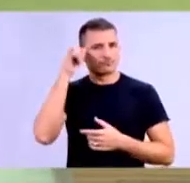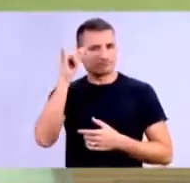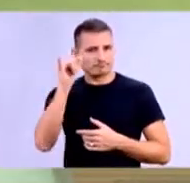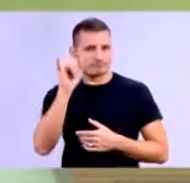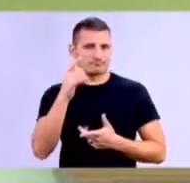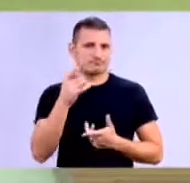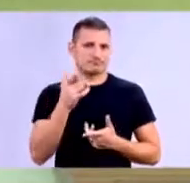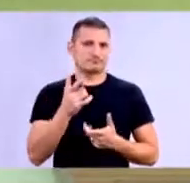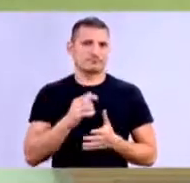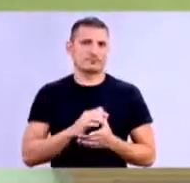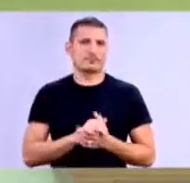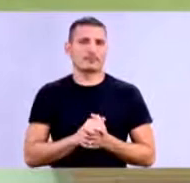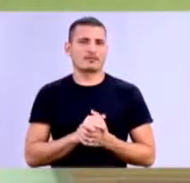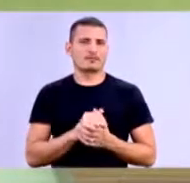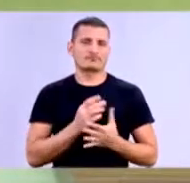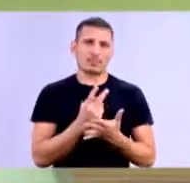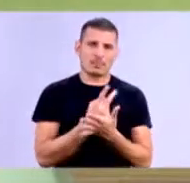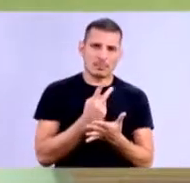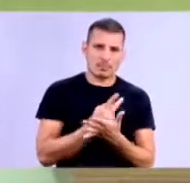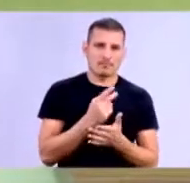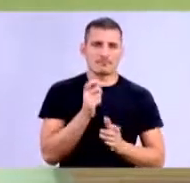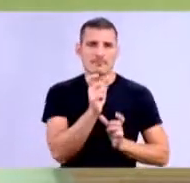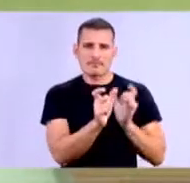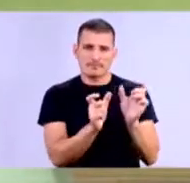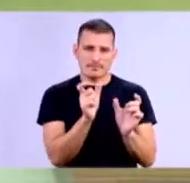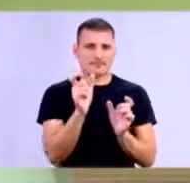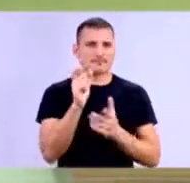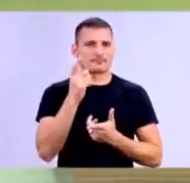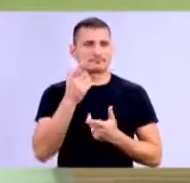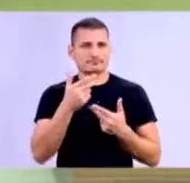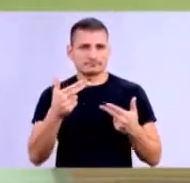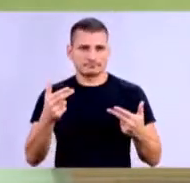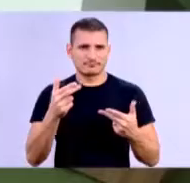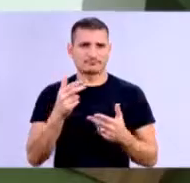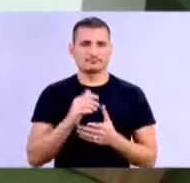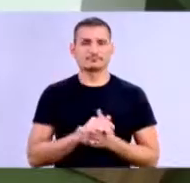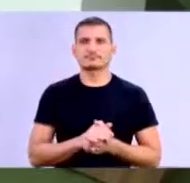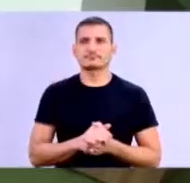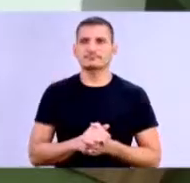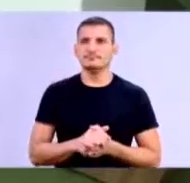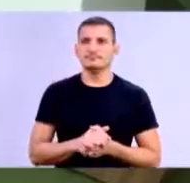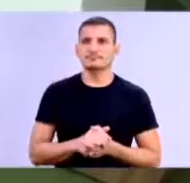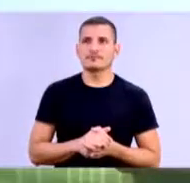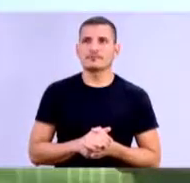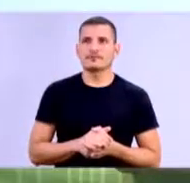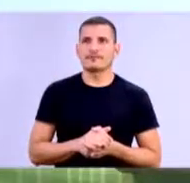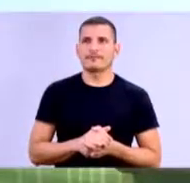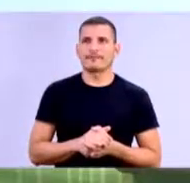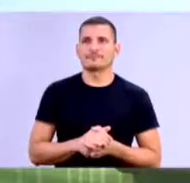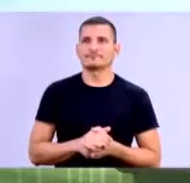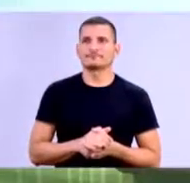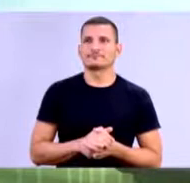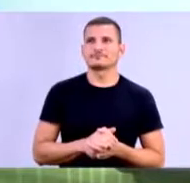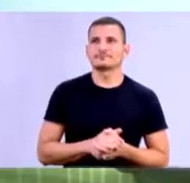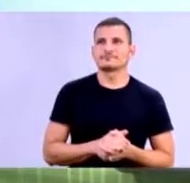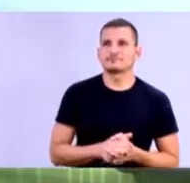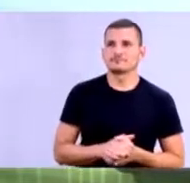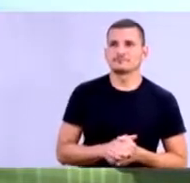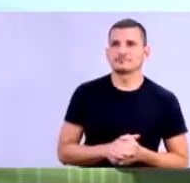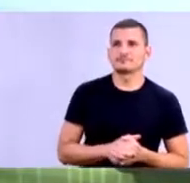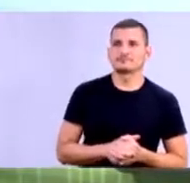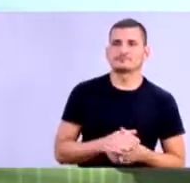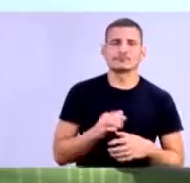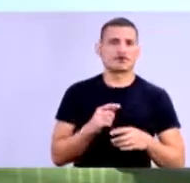esses tipos de constrangimentos, com certeza, professora. Com certeza, porque nós estamos trazendo esse tipo